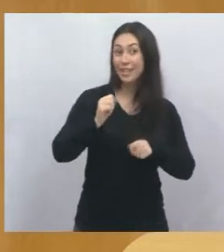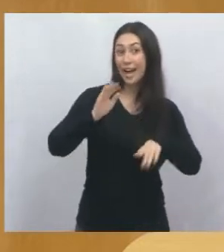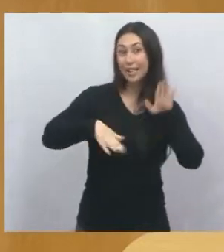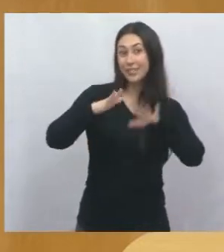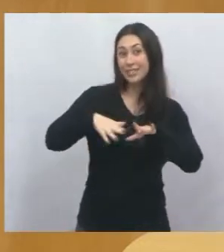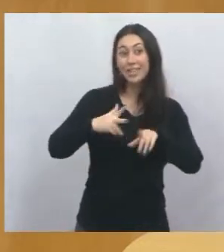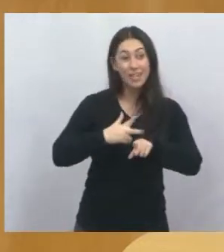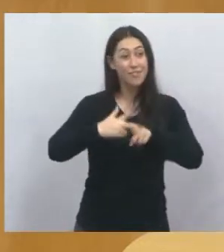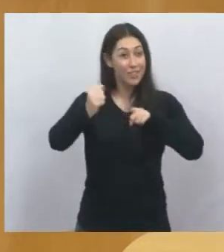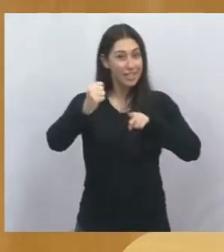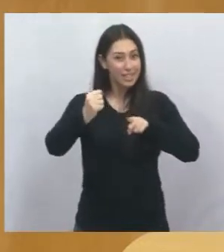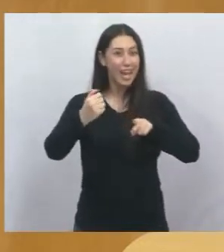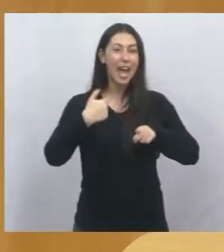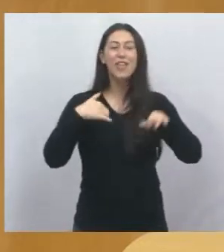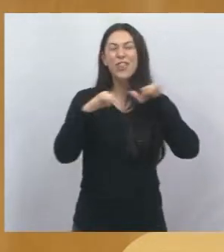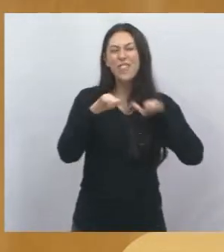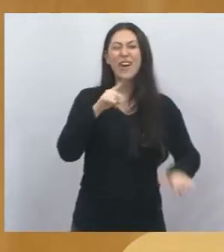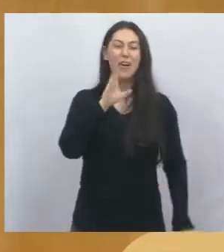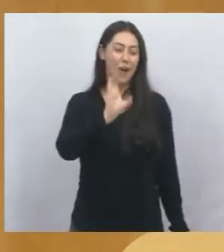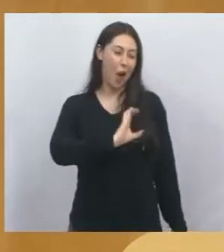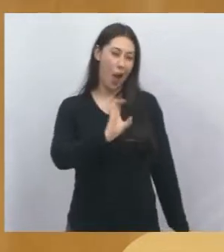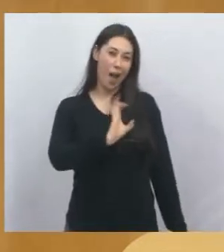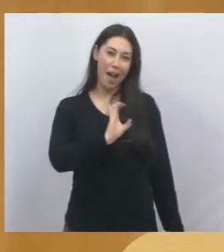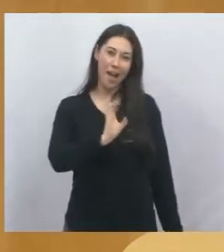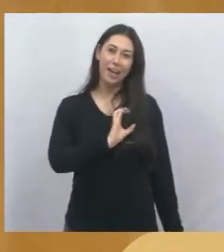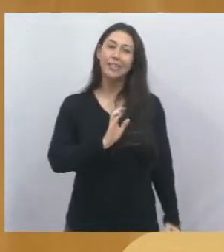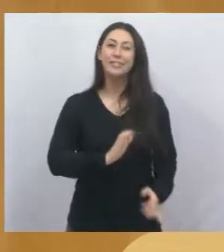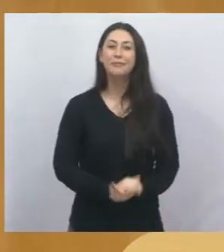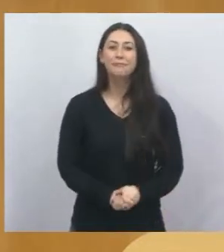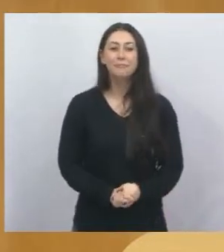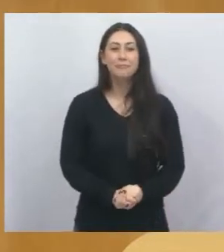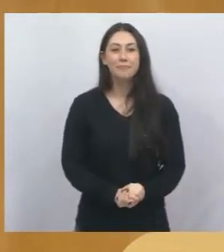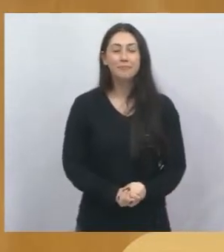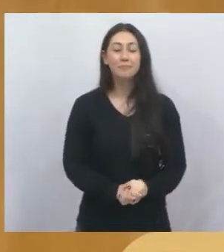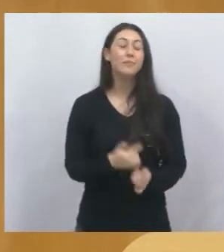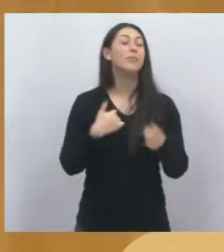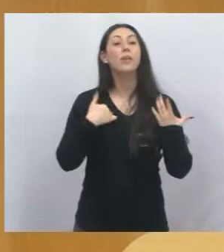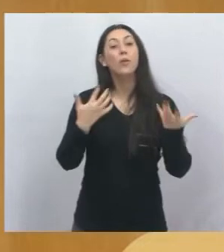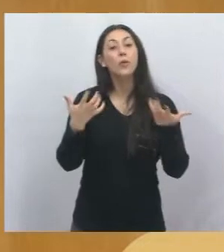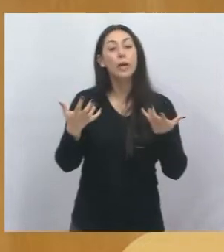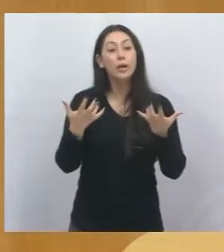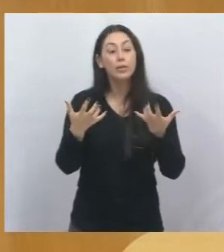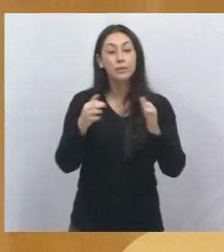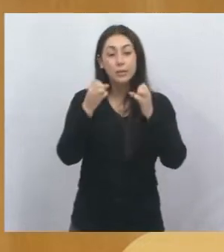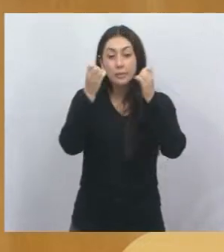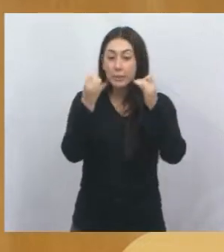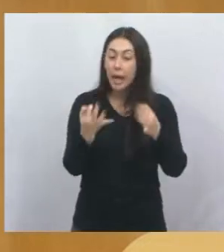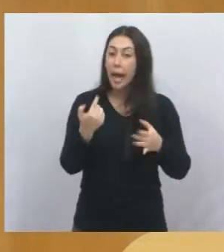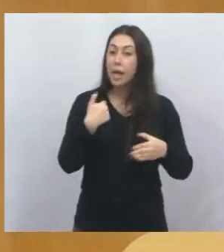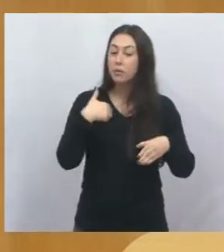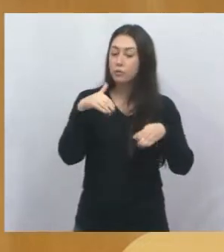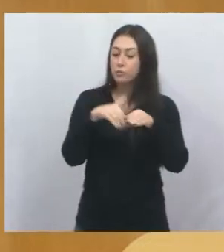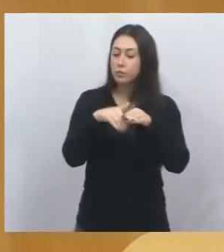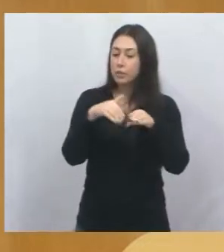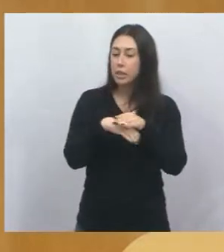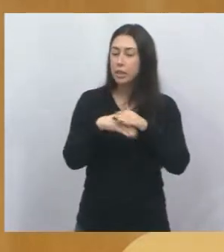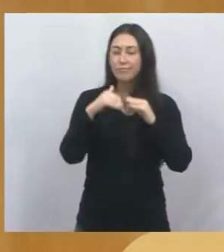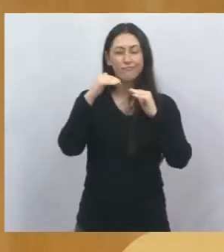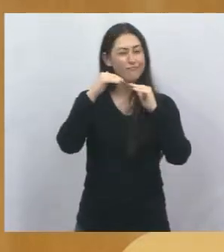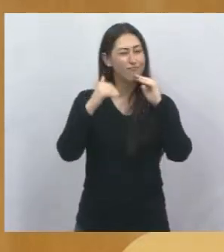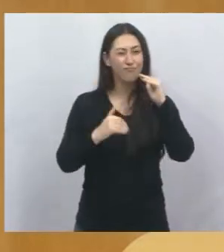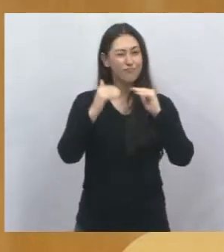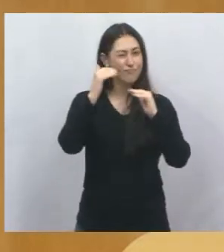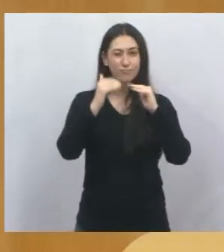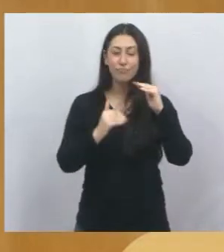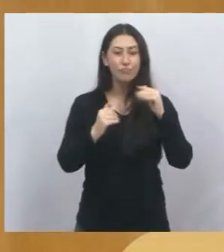ganha. Isso eu estou falando para os corintianos. Quero dizer que eu votei contra esse projeto de reforma da